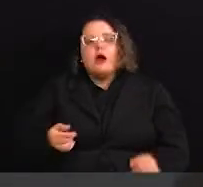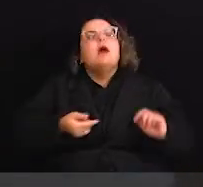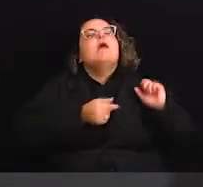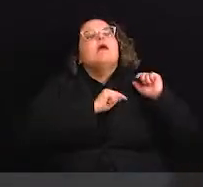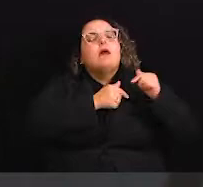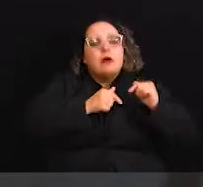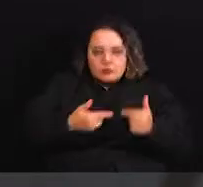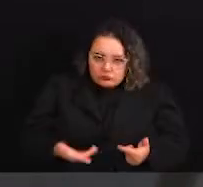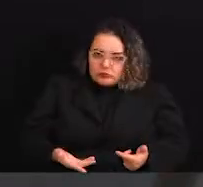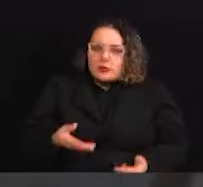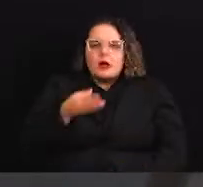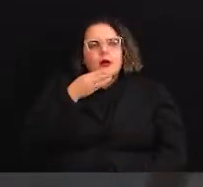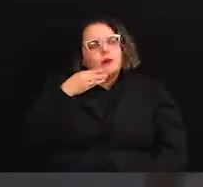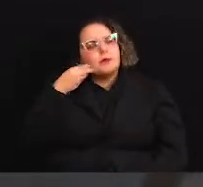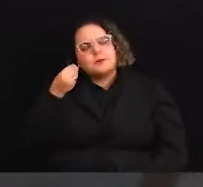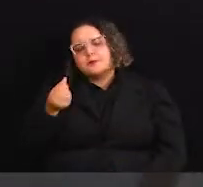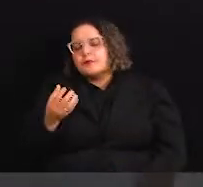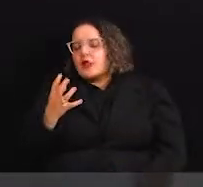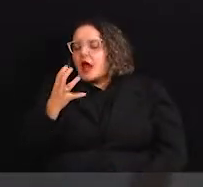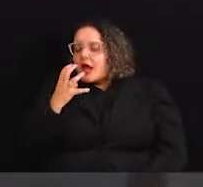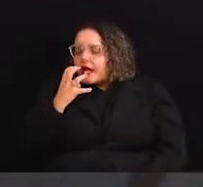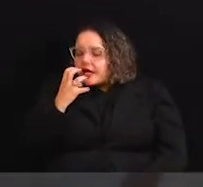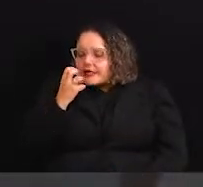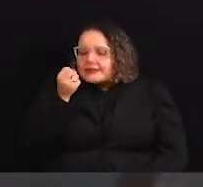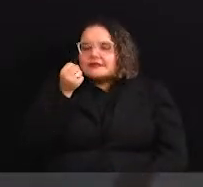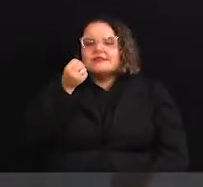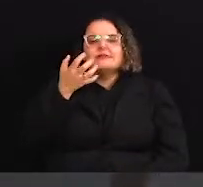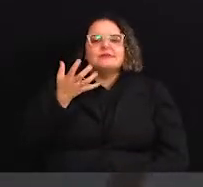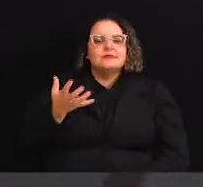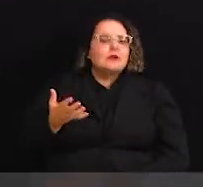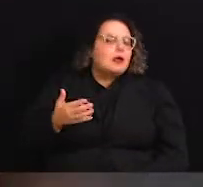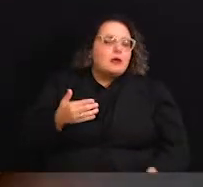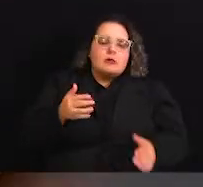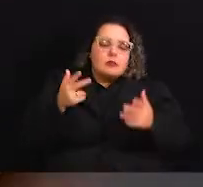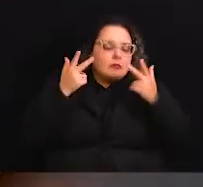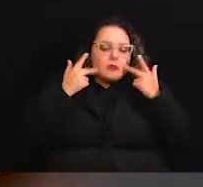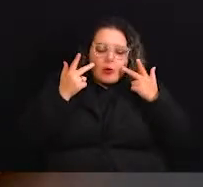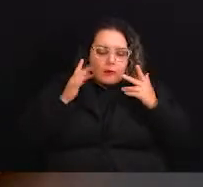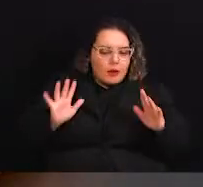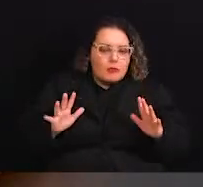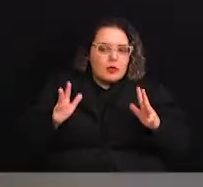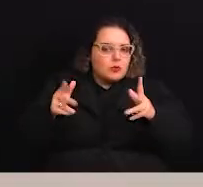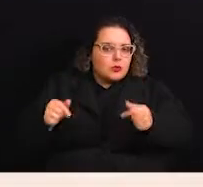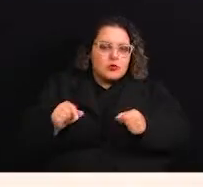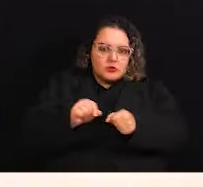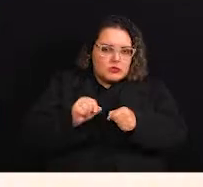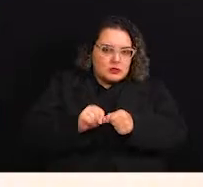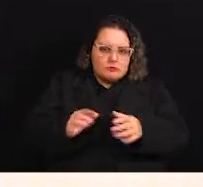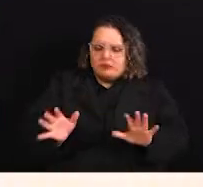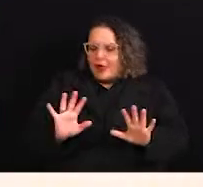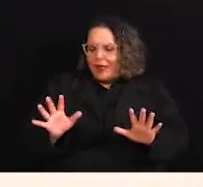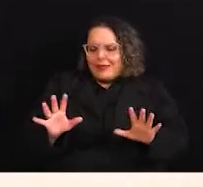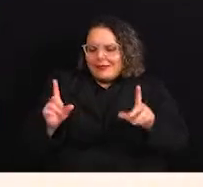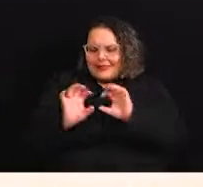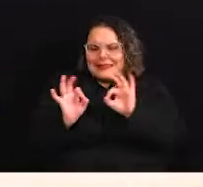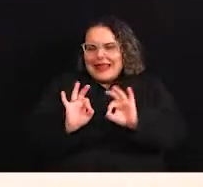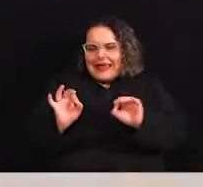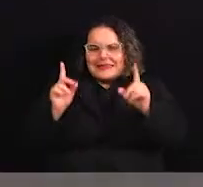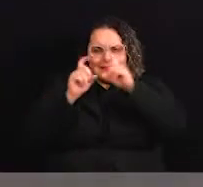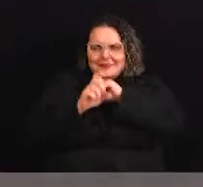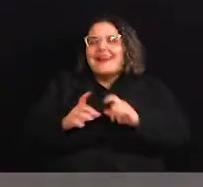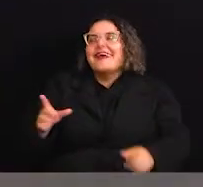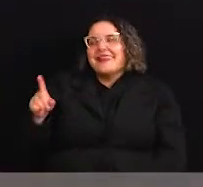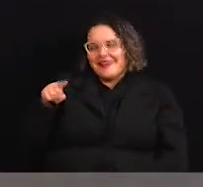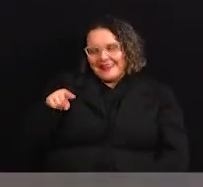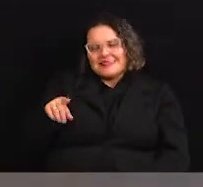Tradicional. Tradicional, saboroso, crocante, é bem tranquilo para qualquer um fazer. Sem complicações. Sem complicações nenhuma. Assim que a